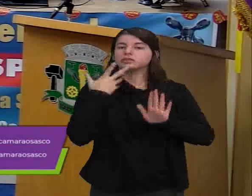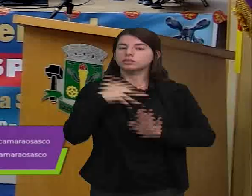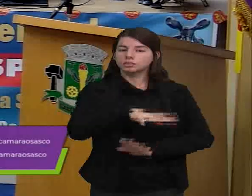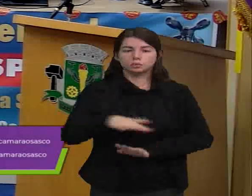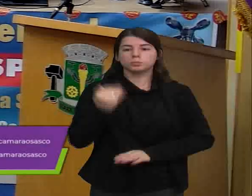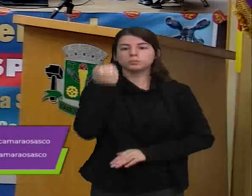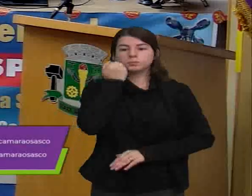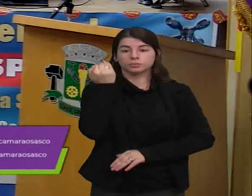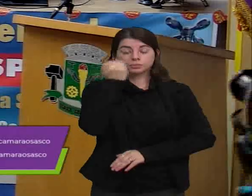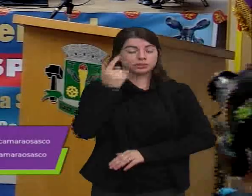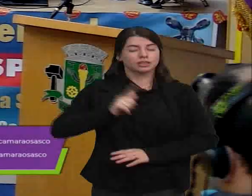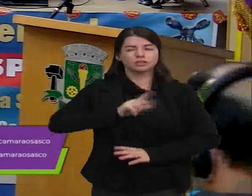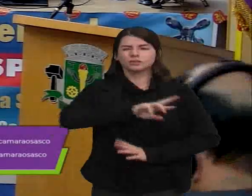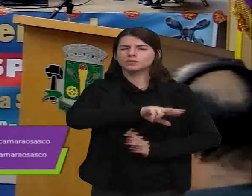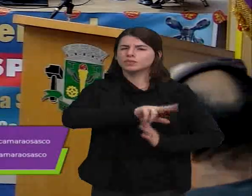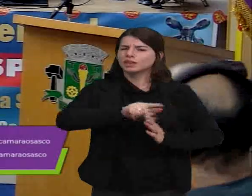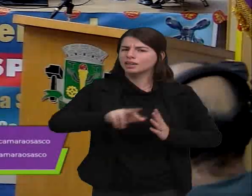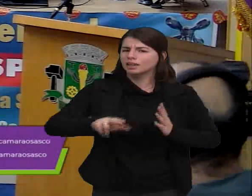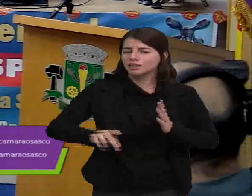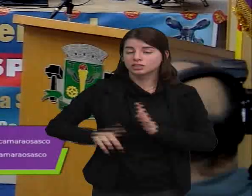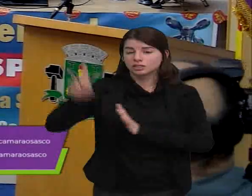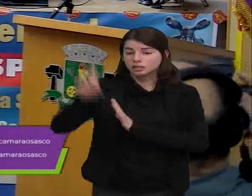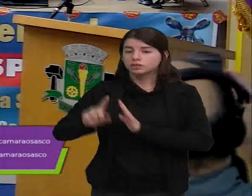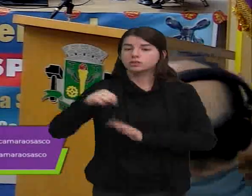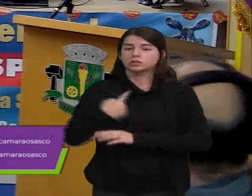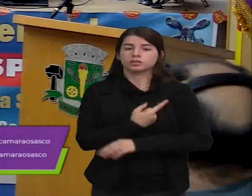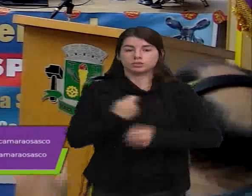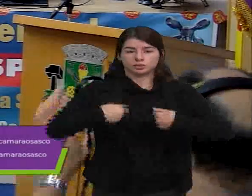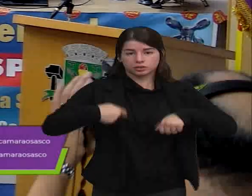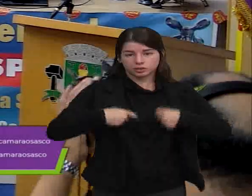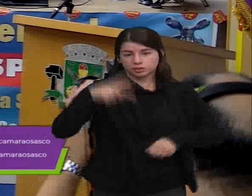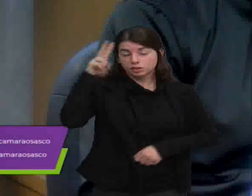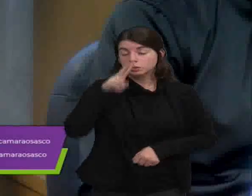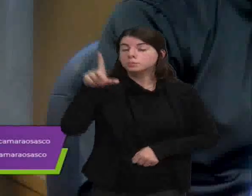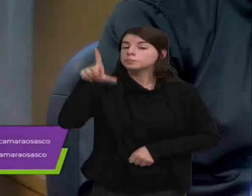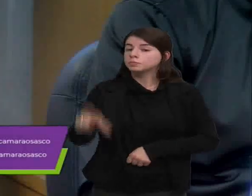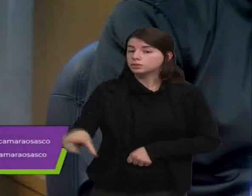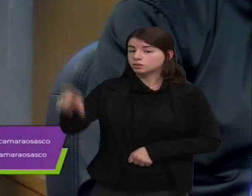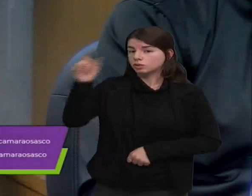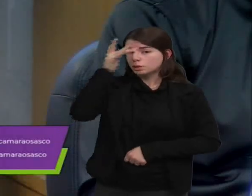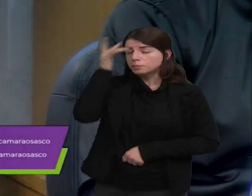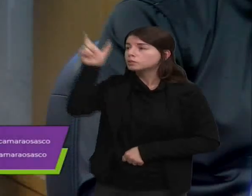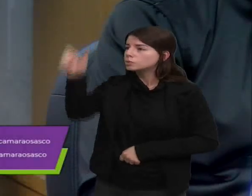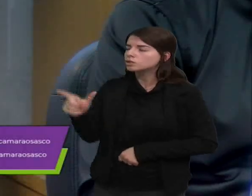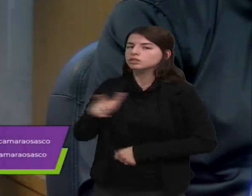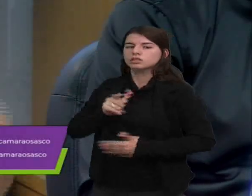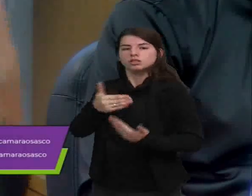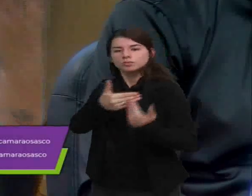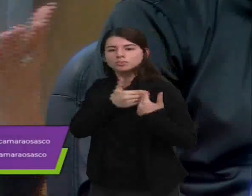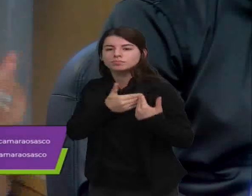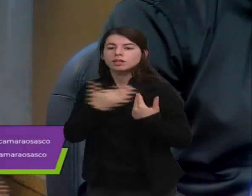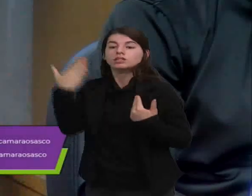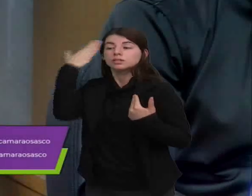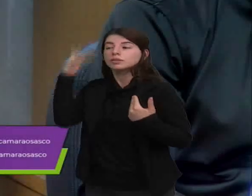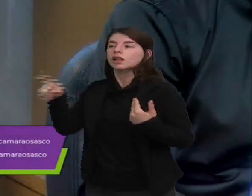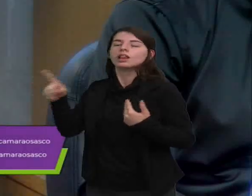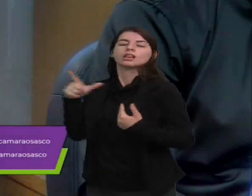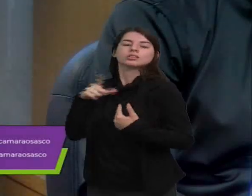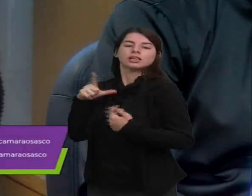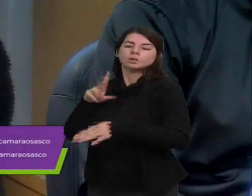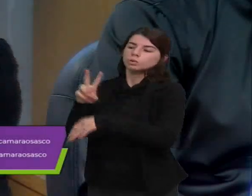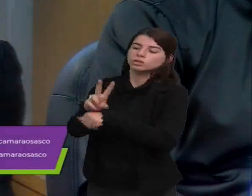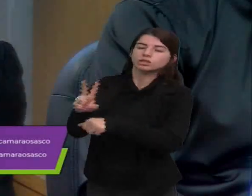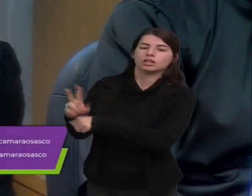e a gente precisa lembrar disso também na hora de eleger pessoas responsáveis para cuidar das nossas crianças no